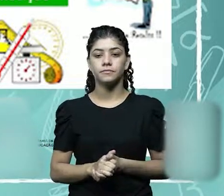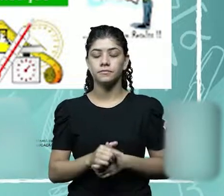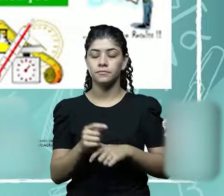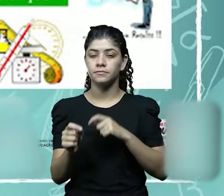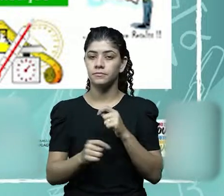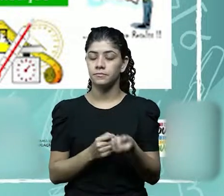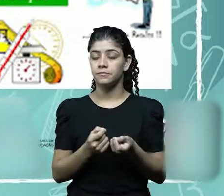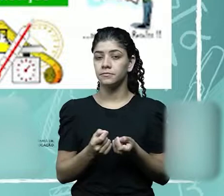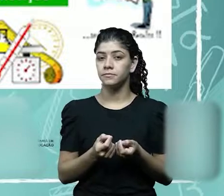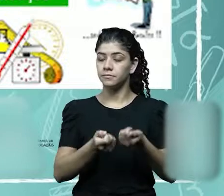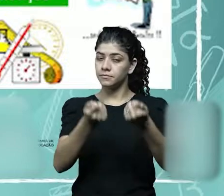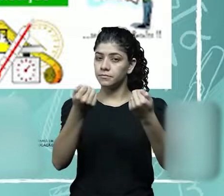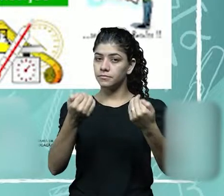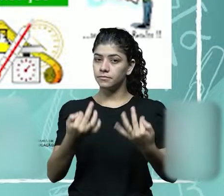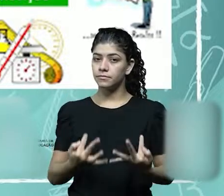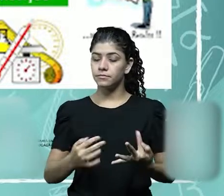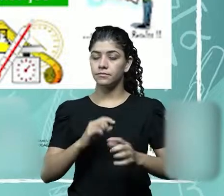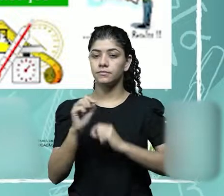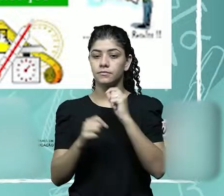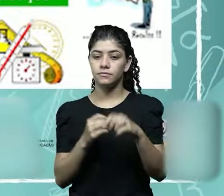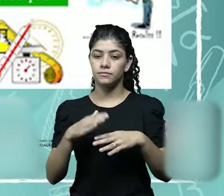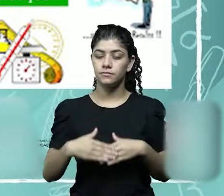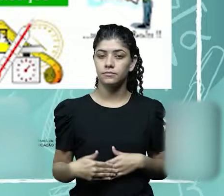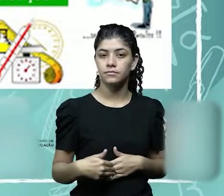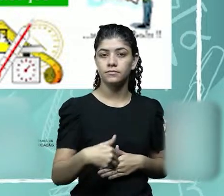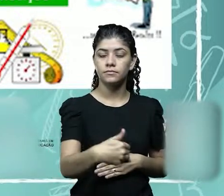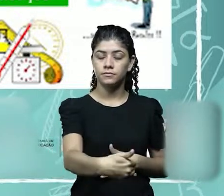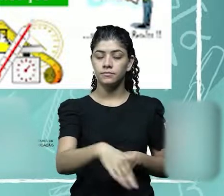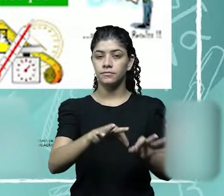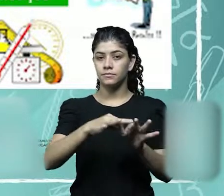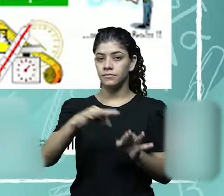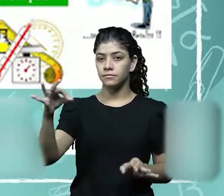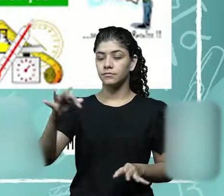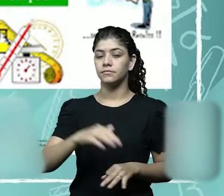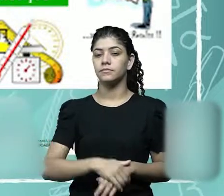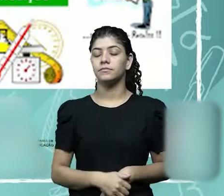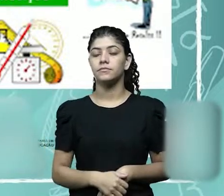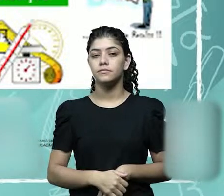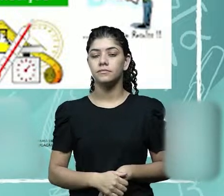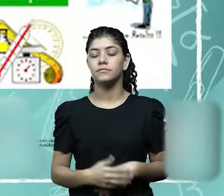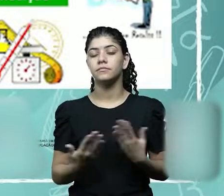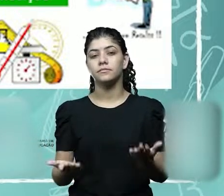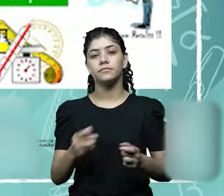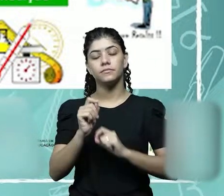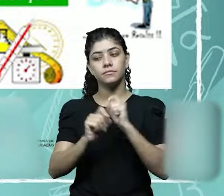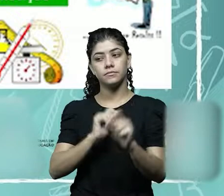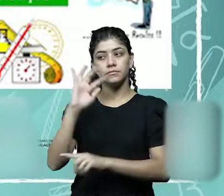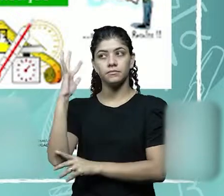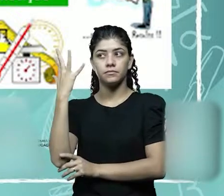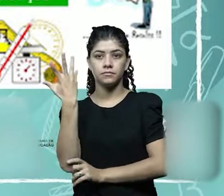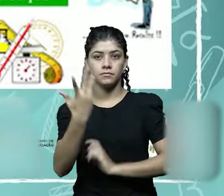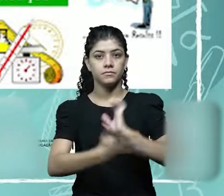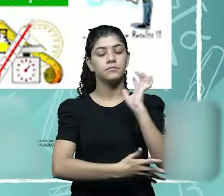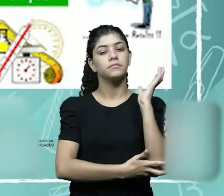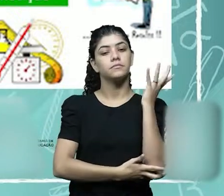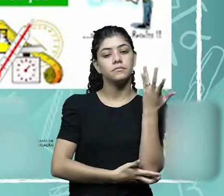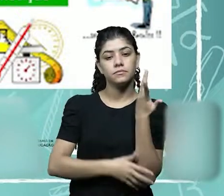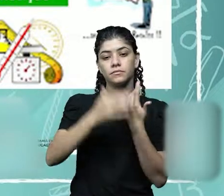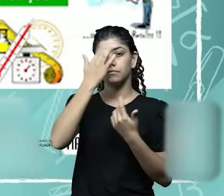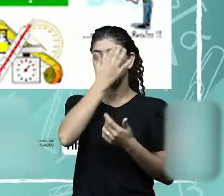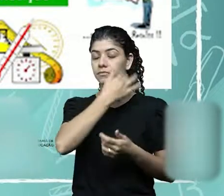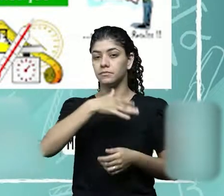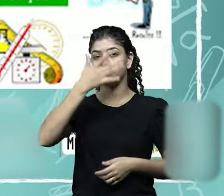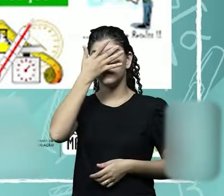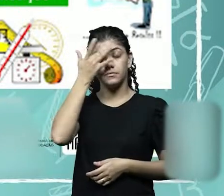do mensurável, procedimento de medição, condições ambientais, operador, sistema